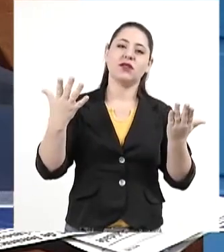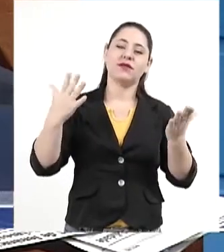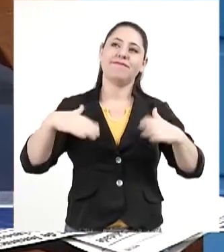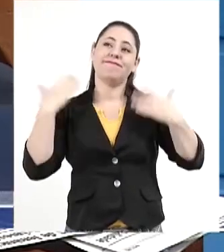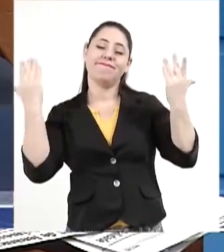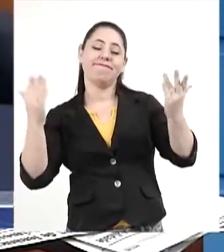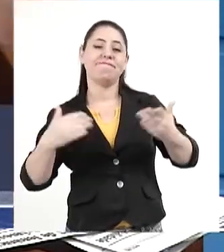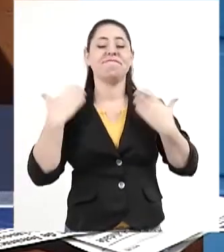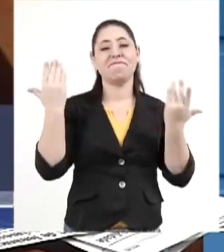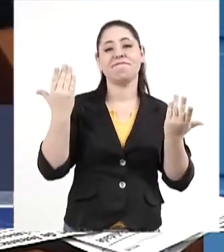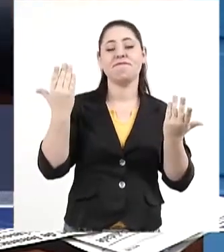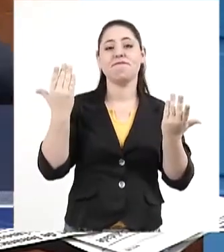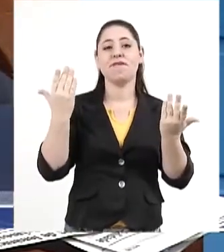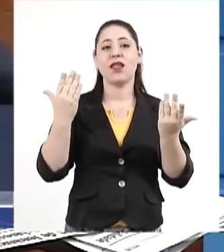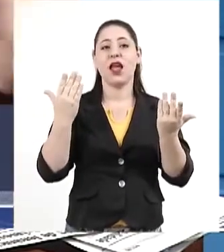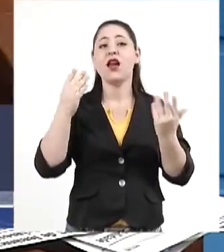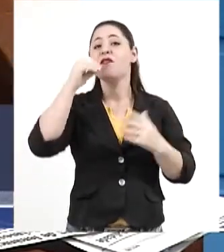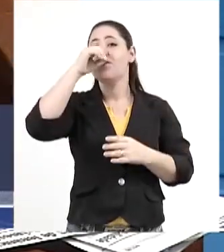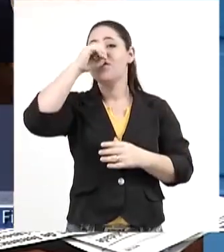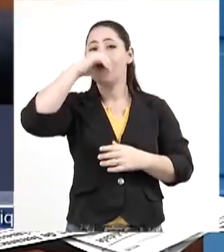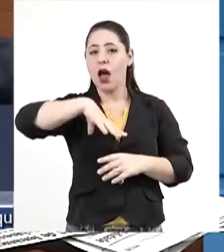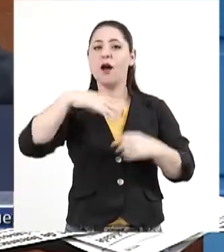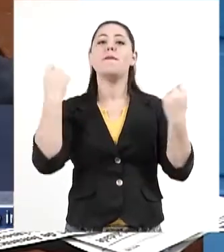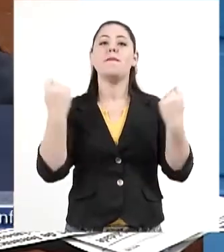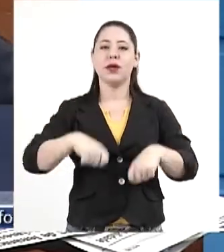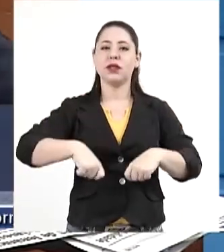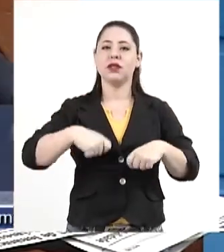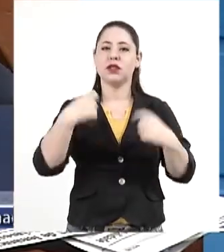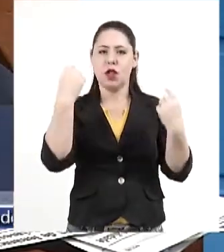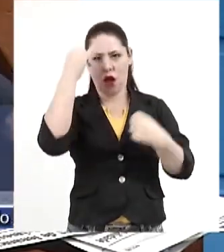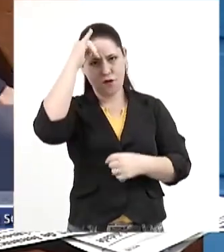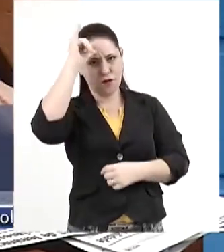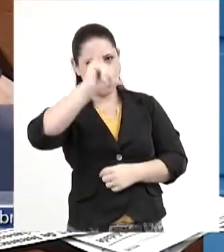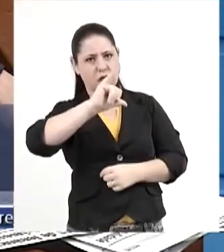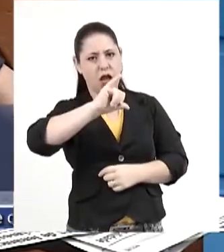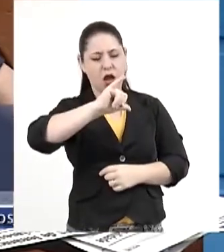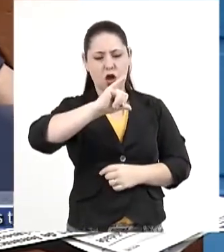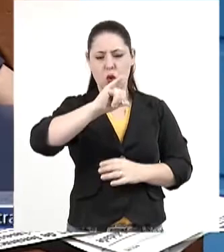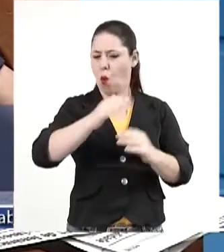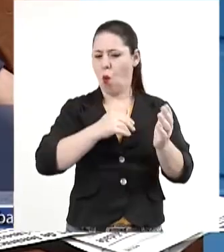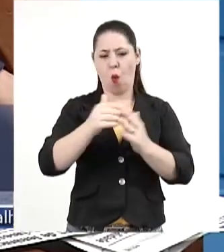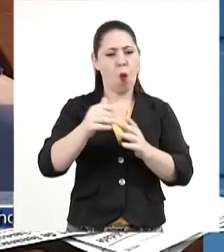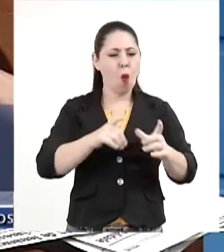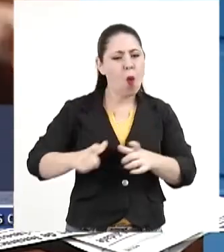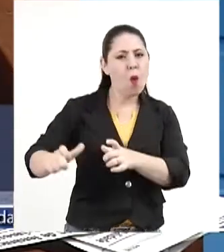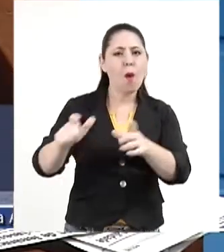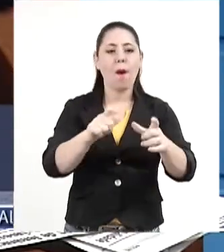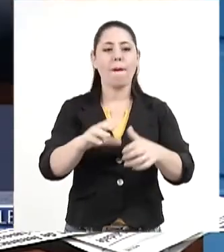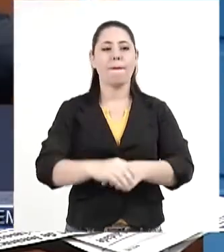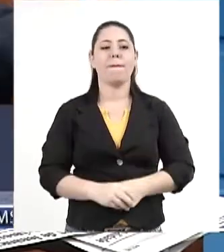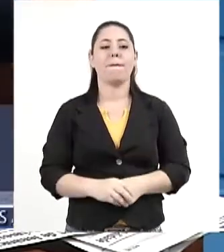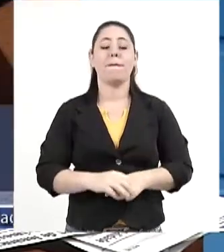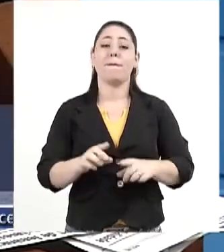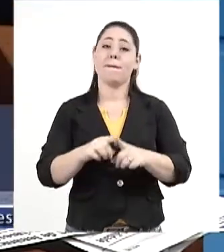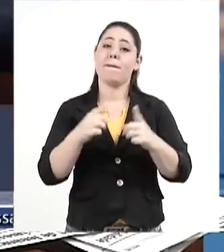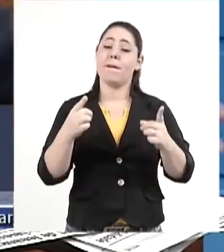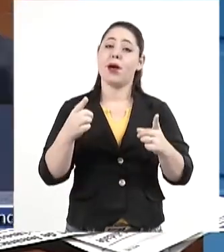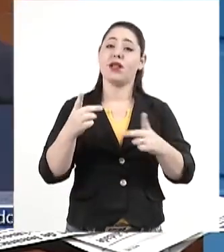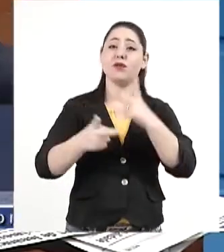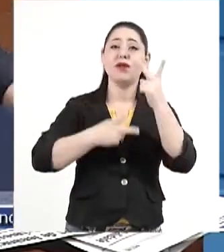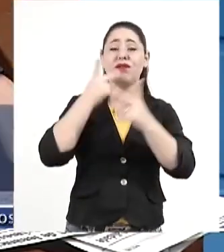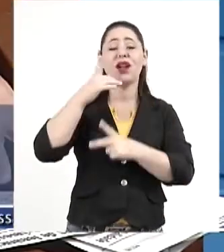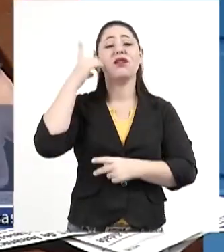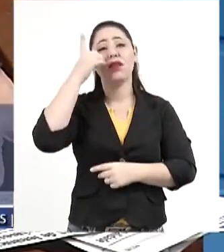e é claro que violência tem que ser combatida em todas as suas situações. Mas uma fala de um